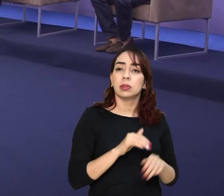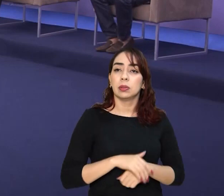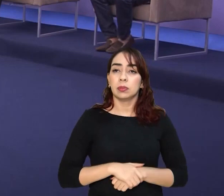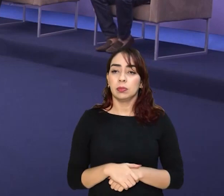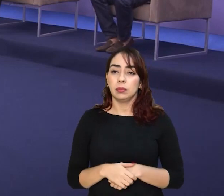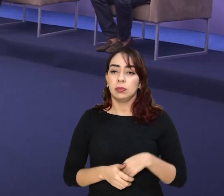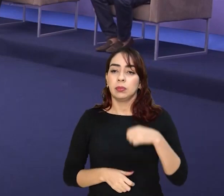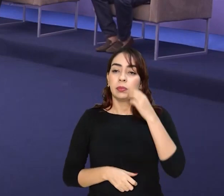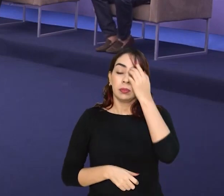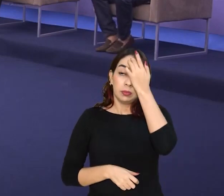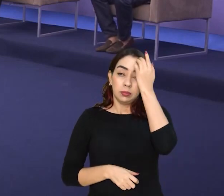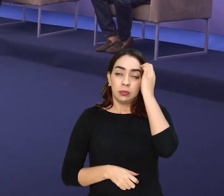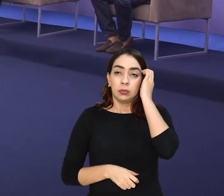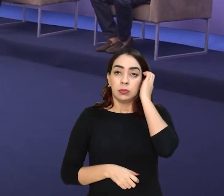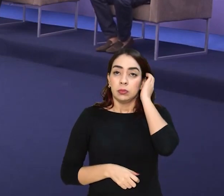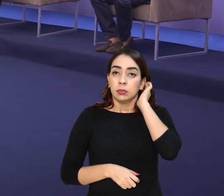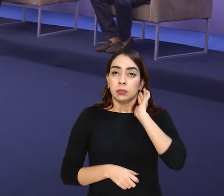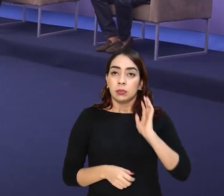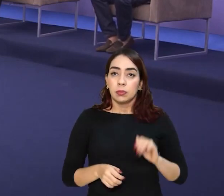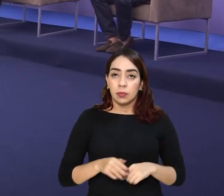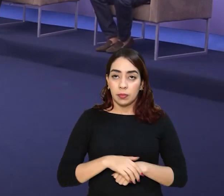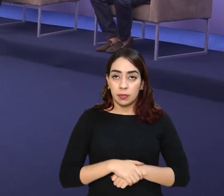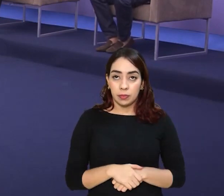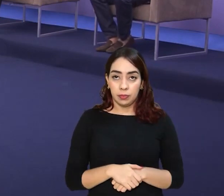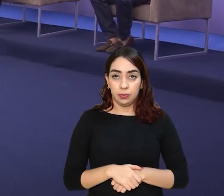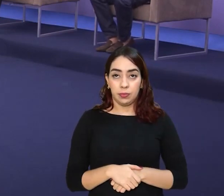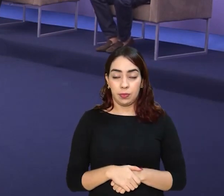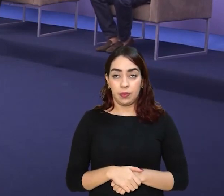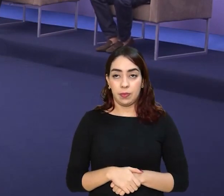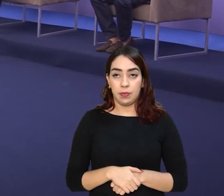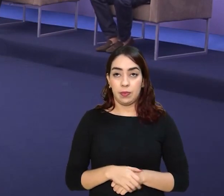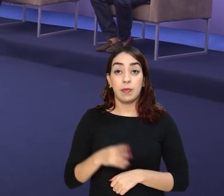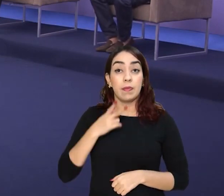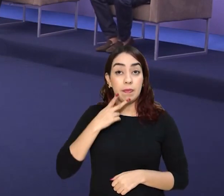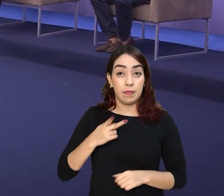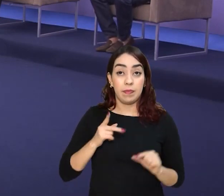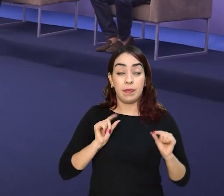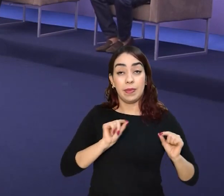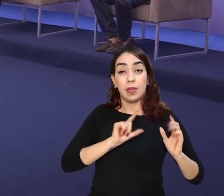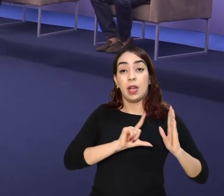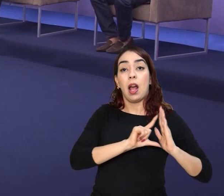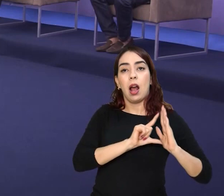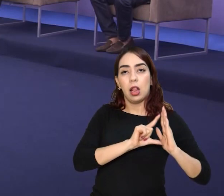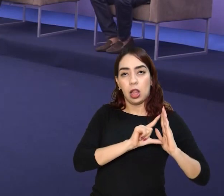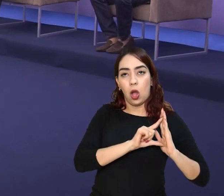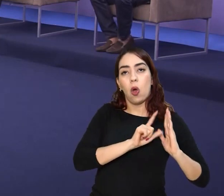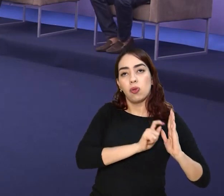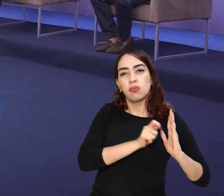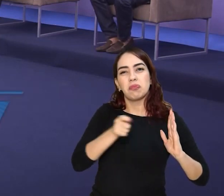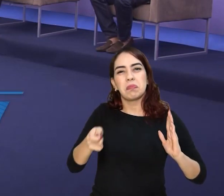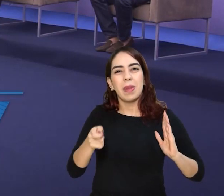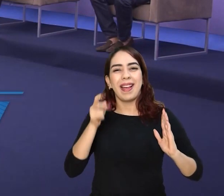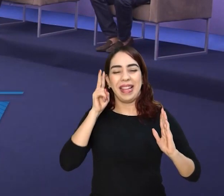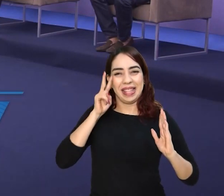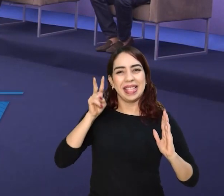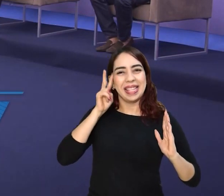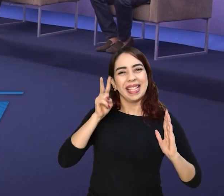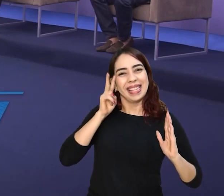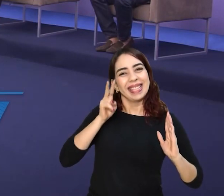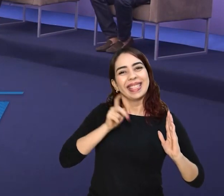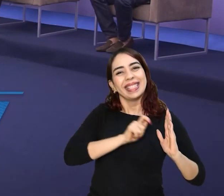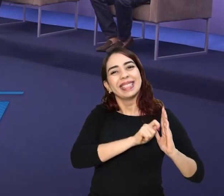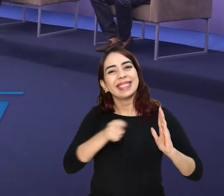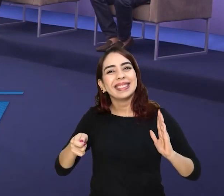por quê, PC? Eu lembro quando a Zenit fechou com os dois times, e depois fechou com o Ferroviário